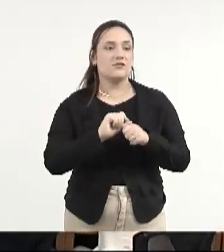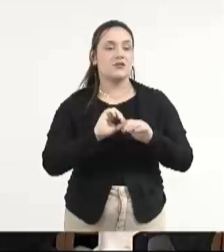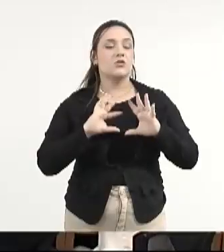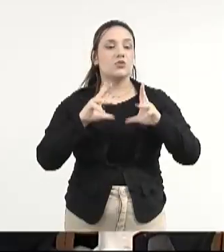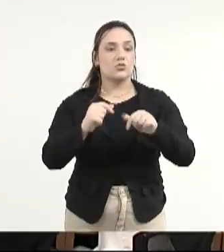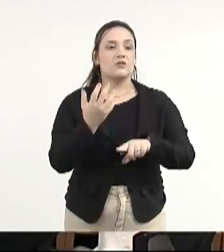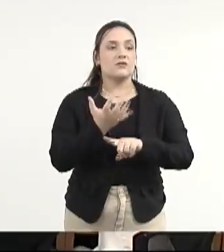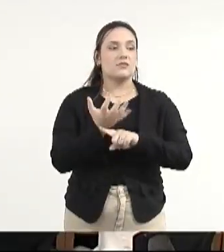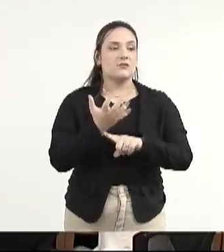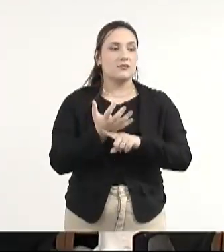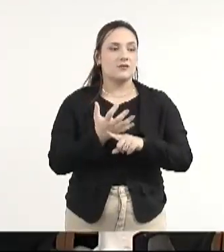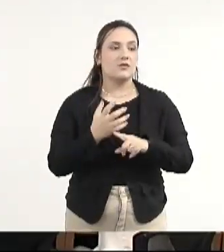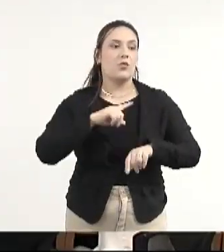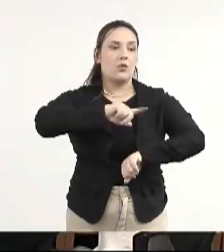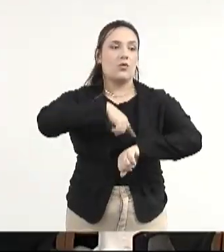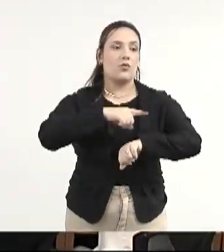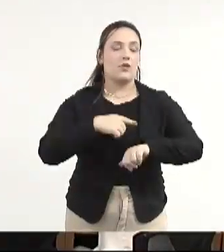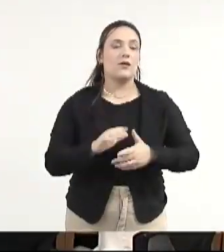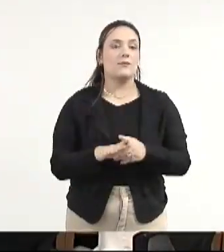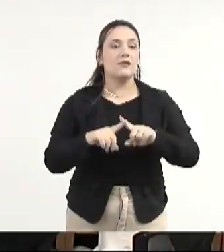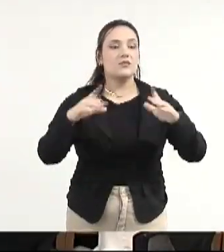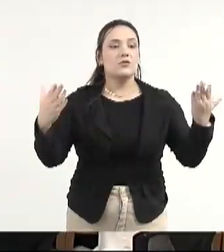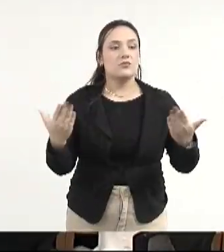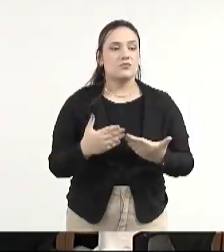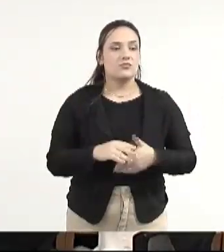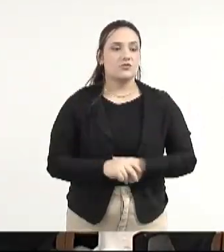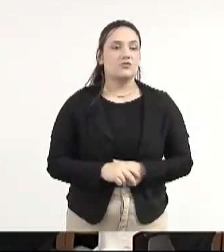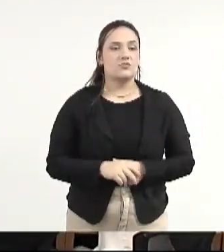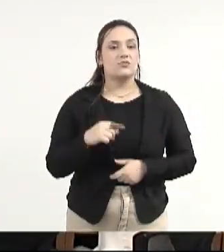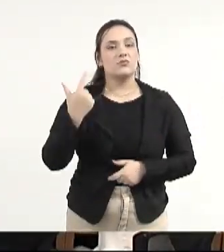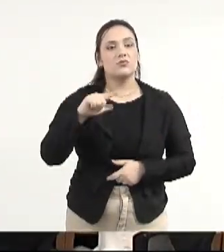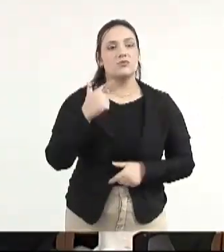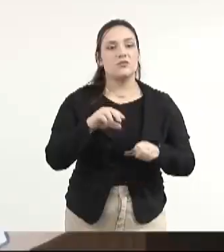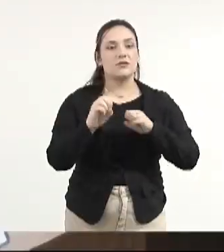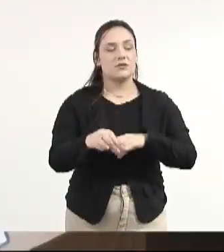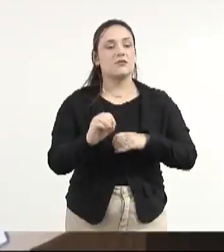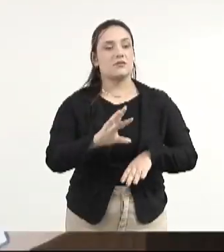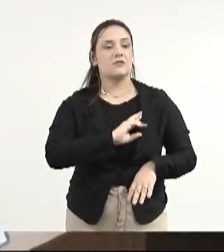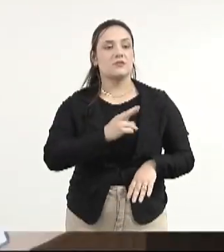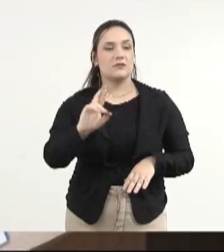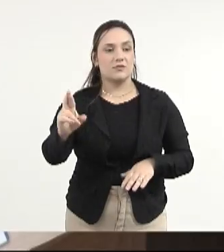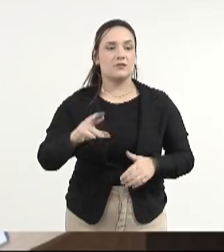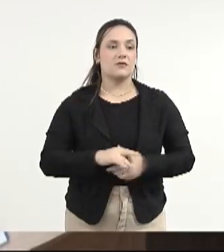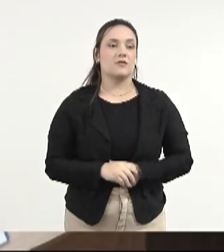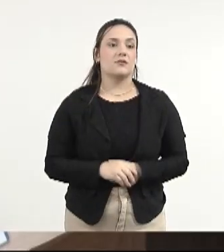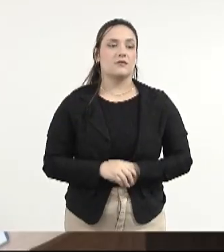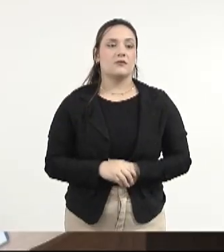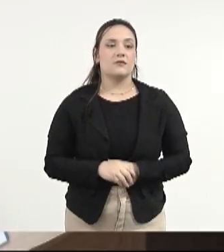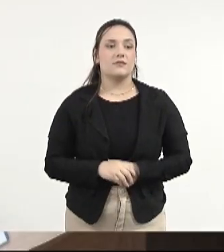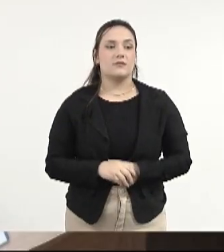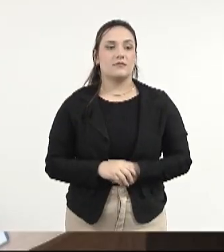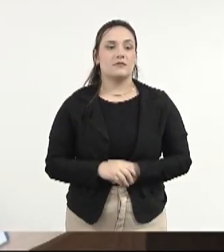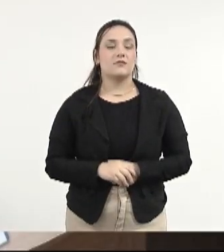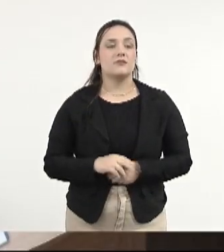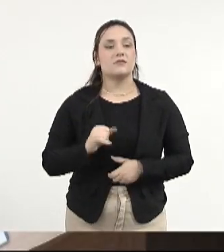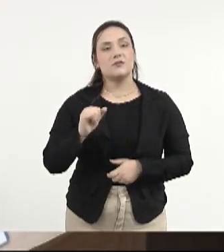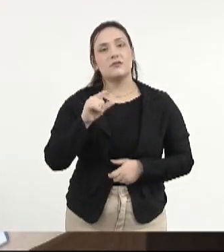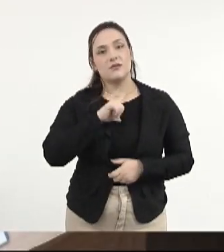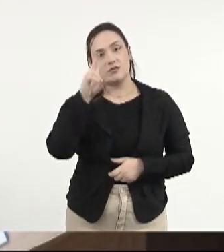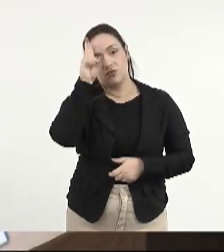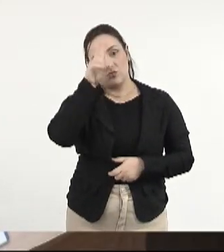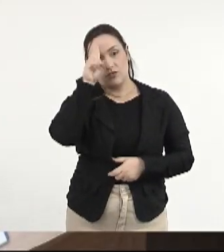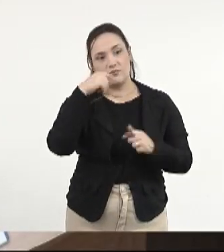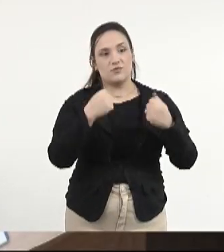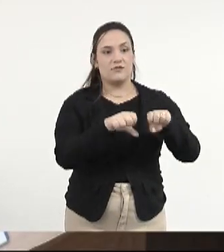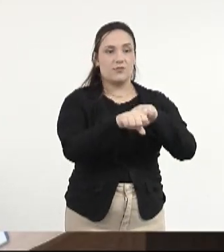as disciplinas para completar a carga horária. Hoje, já não existe mais essa disciplina e para dar aula, por exemplo, de história, você tem